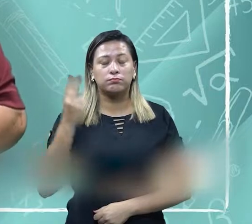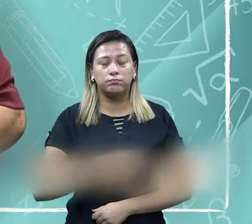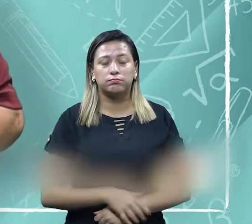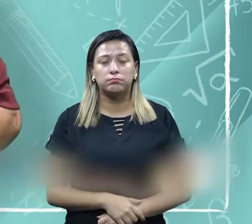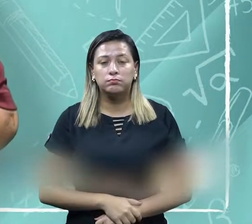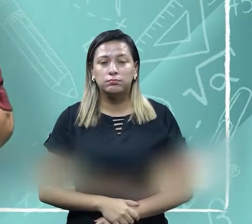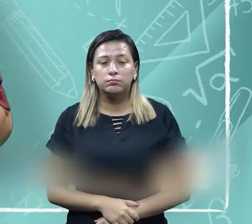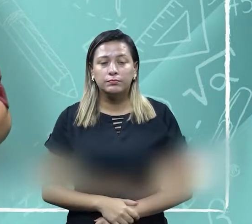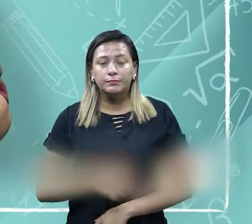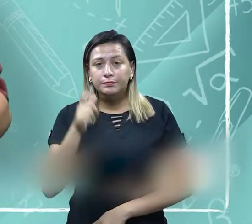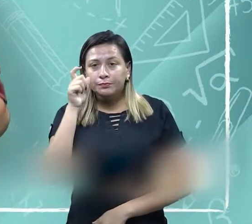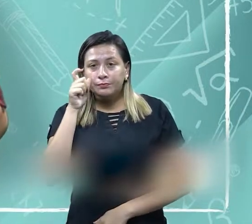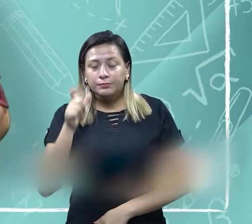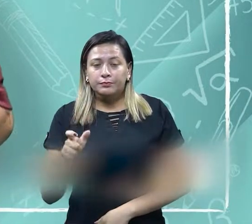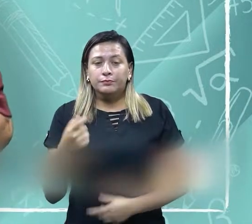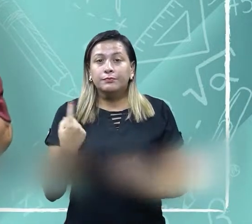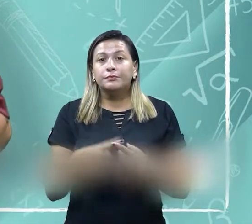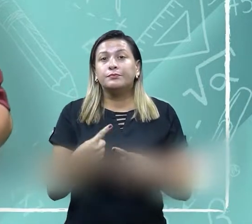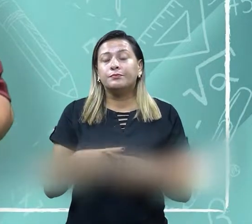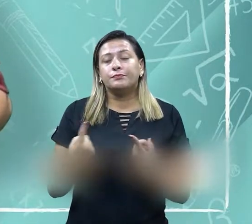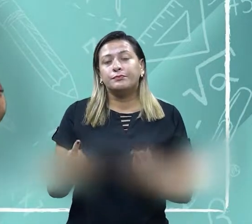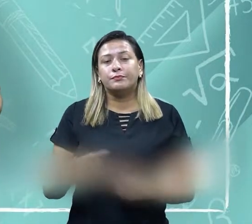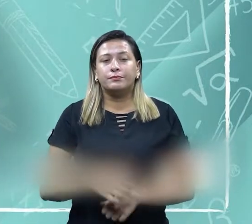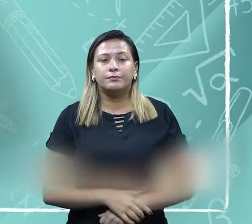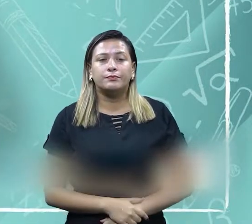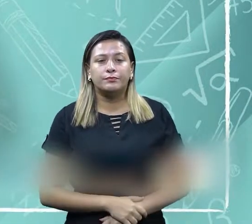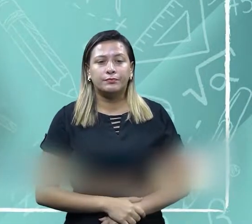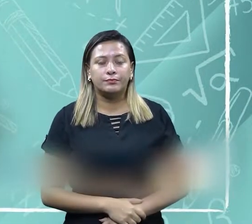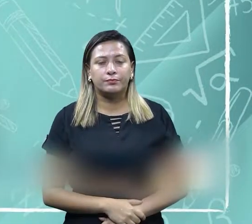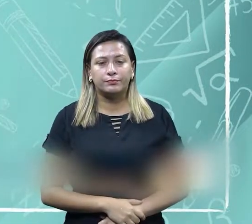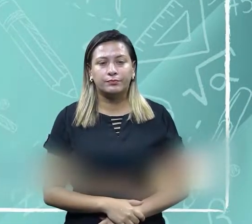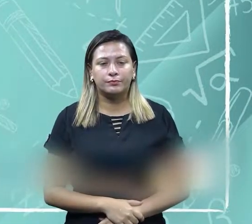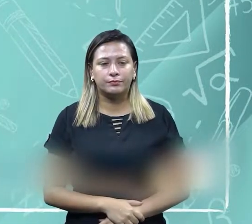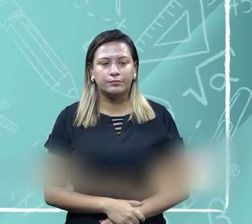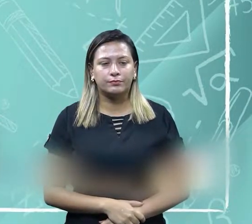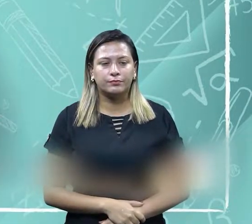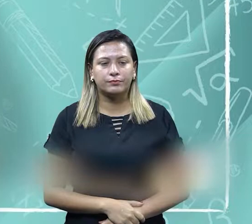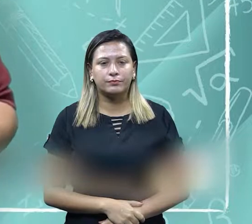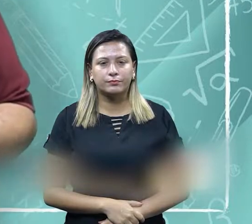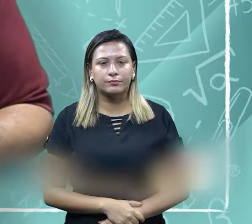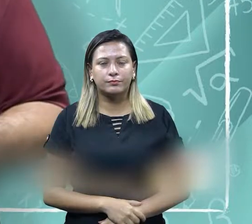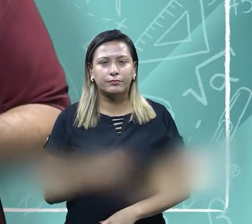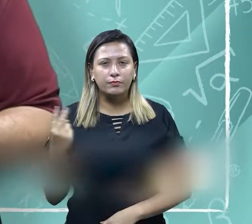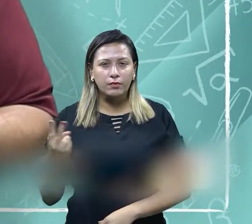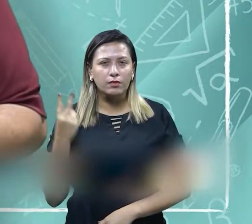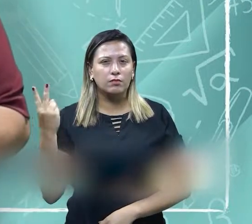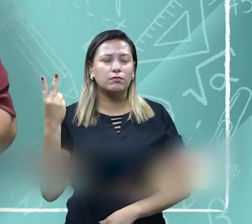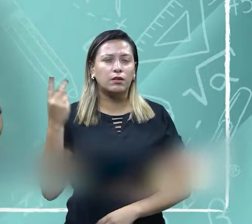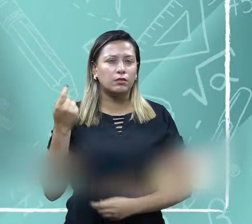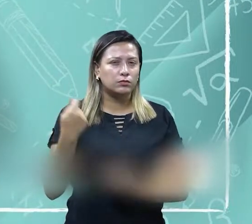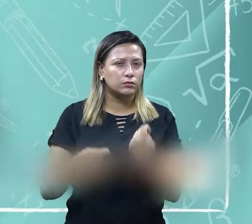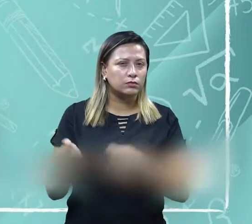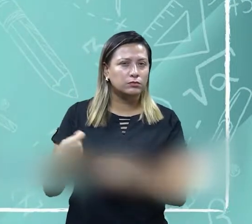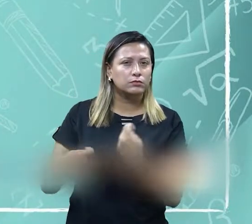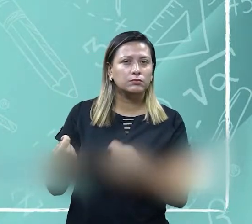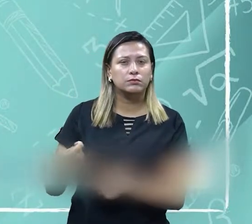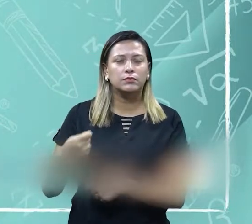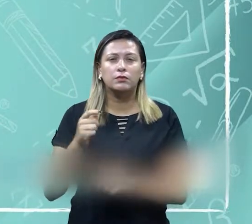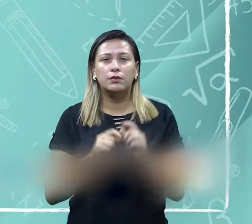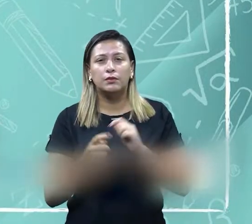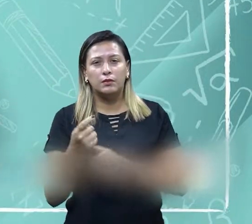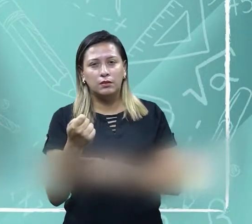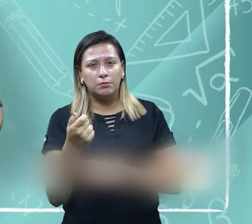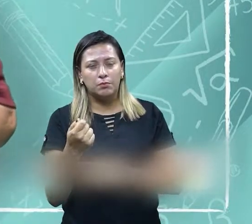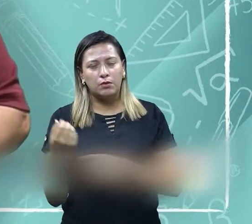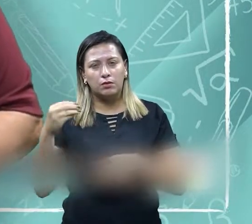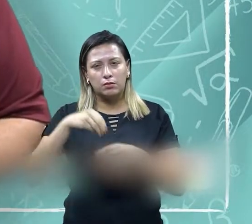muito interessante porque nessa ideia do preço de negociação, você está lidando não com uma moeda interna